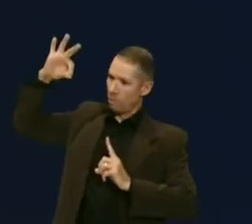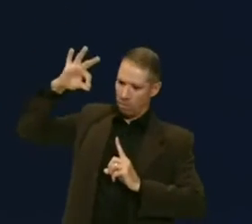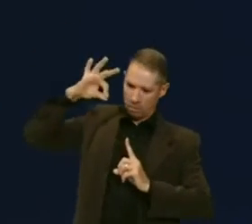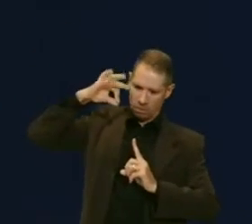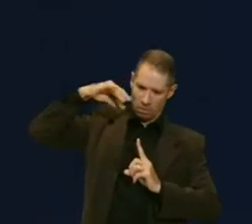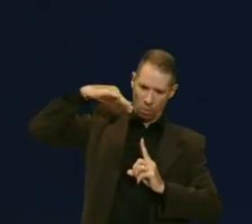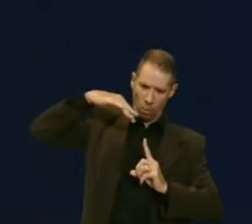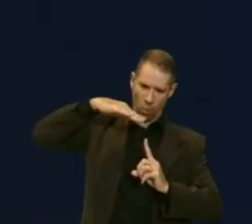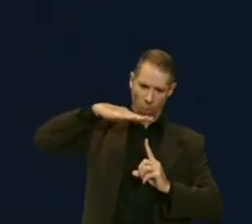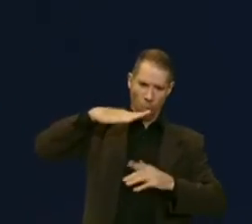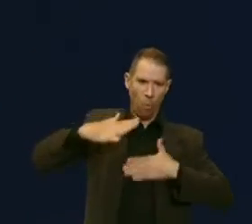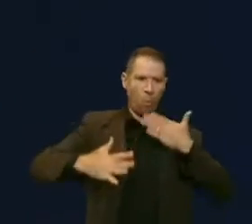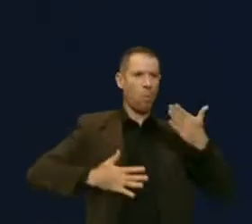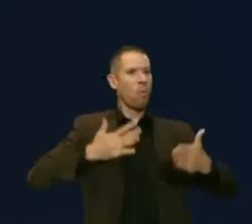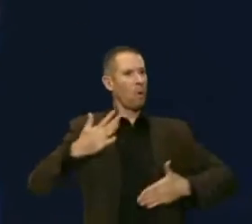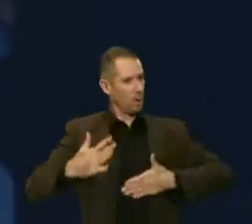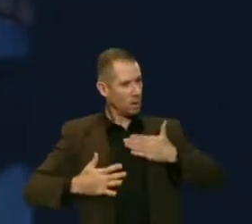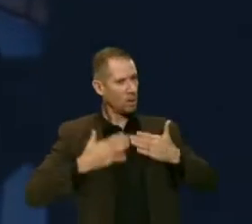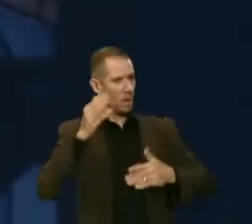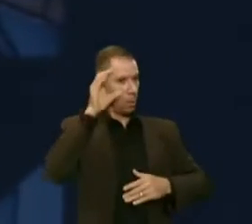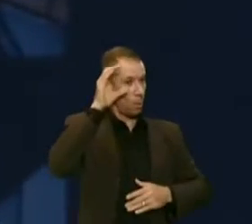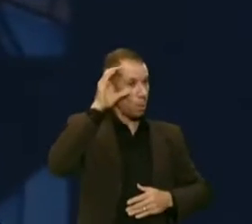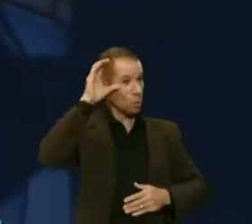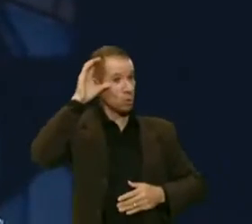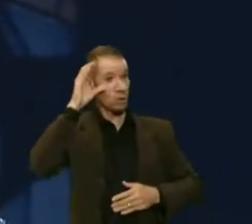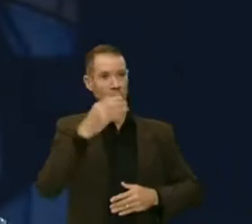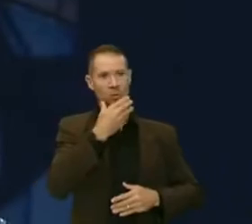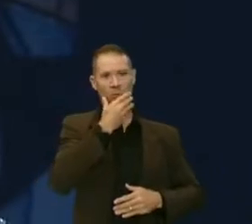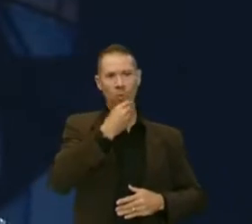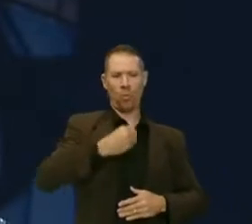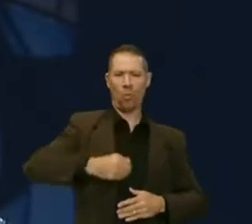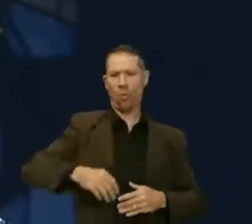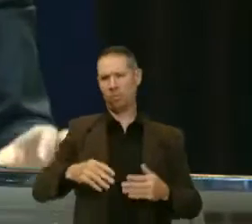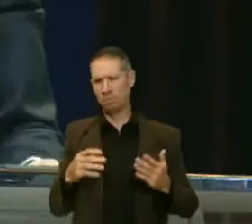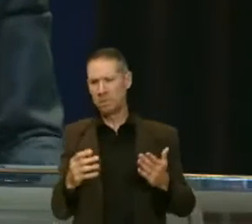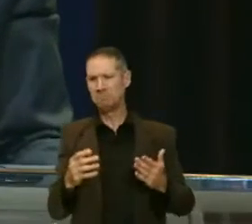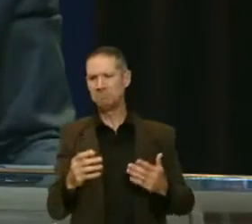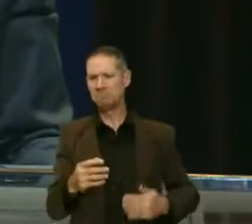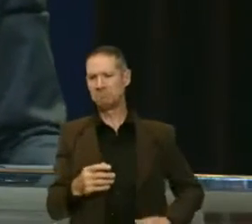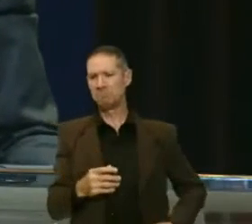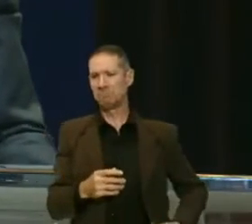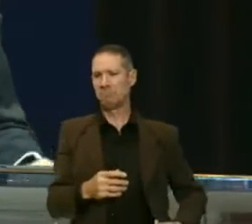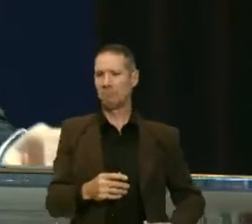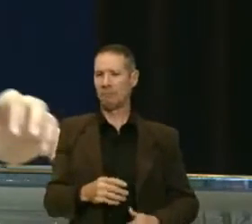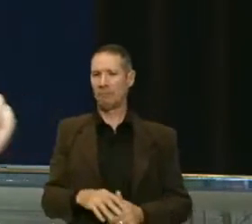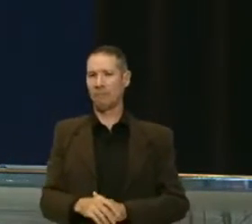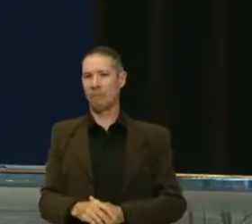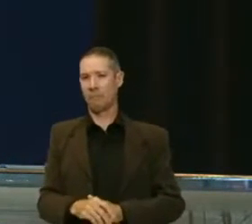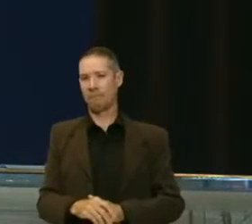vida. E aquele chinês, um senhor esguio,